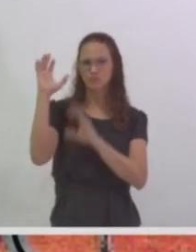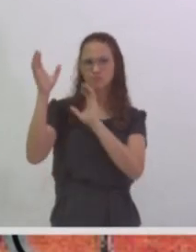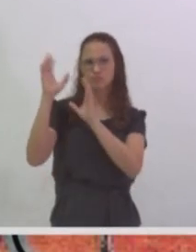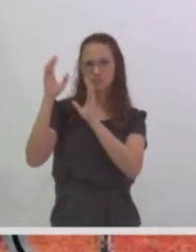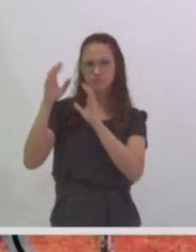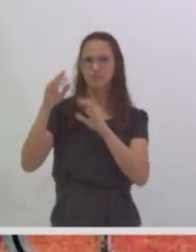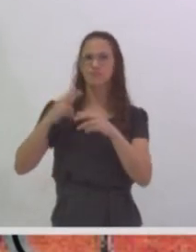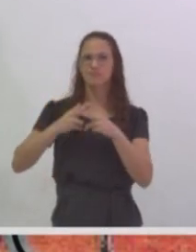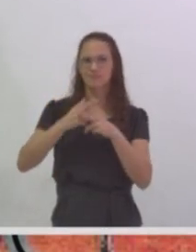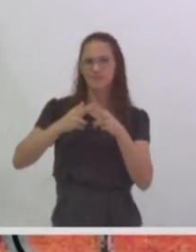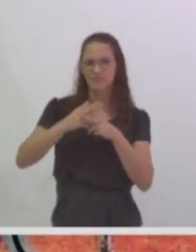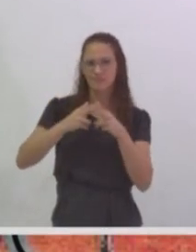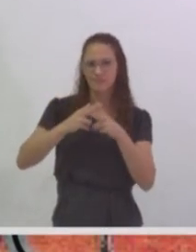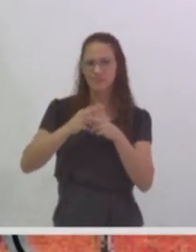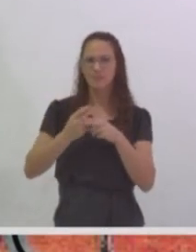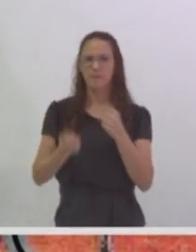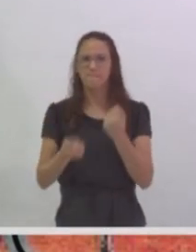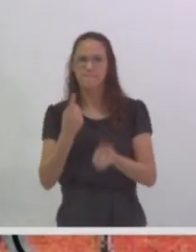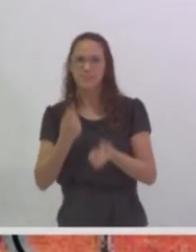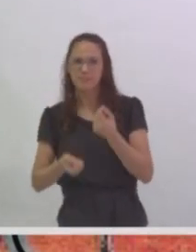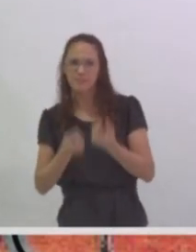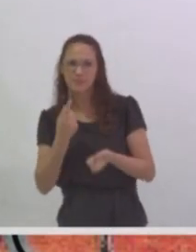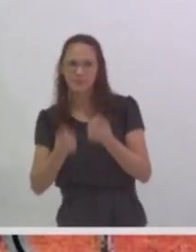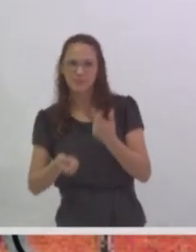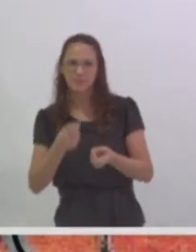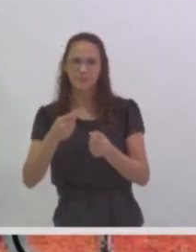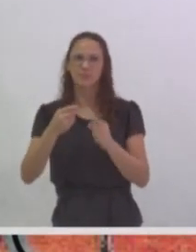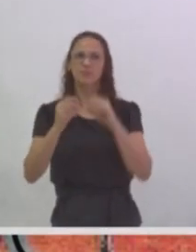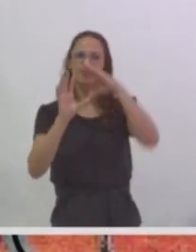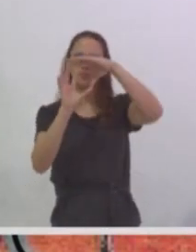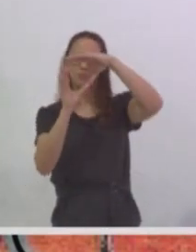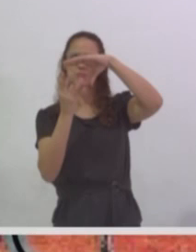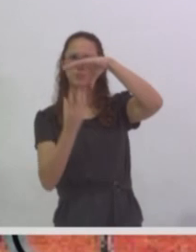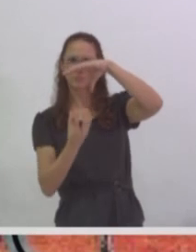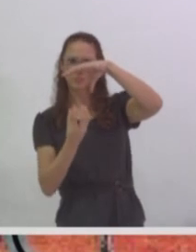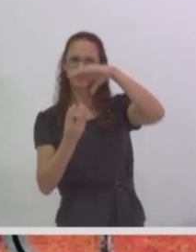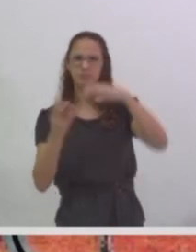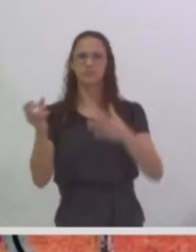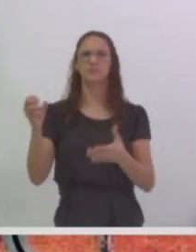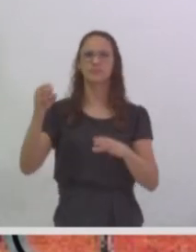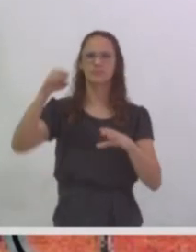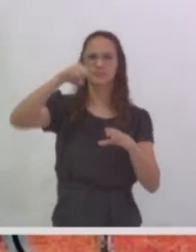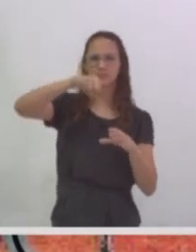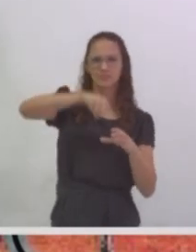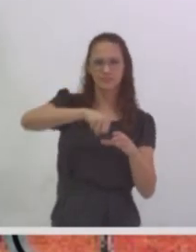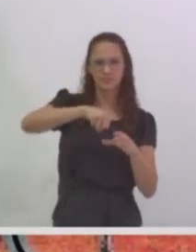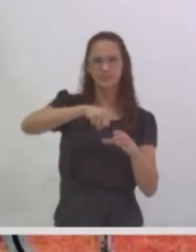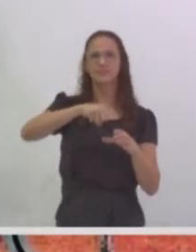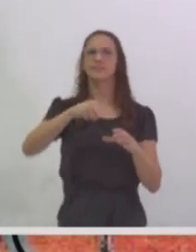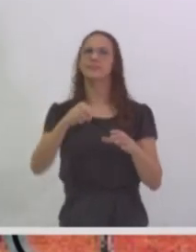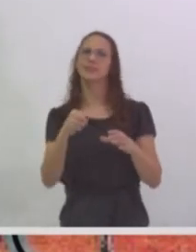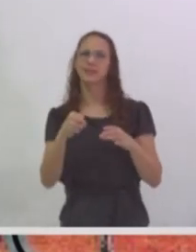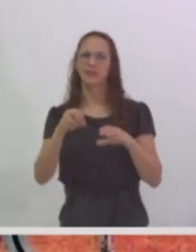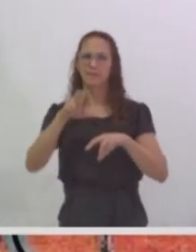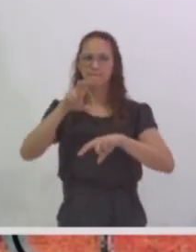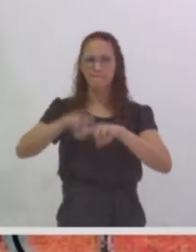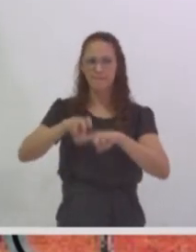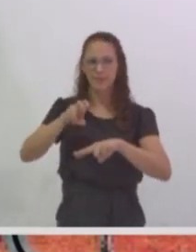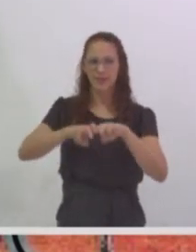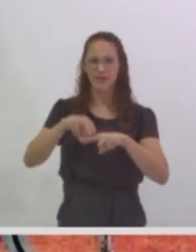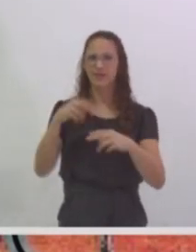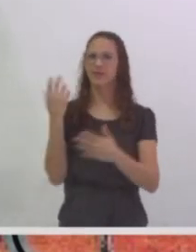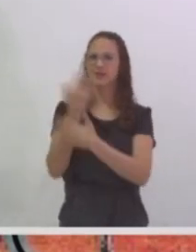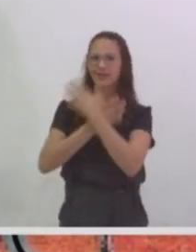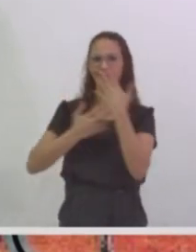Pipoqueiro, pipoqueiro, lâmpada, tampa, banco e